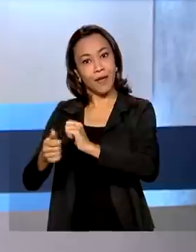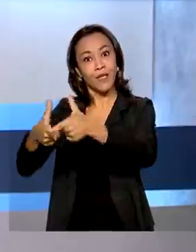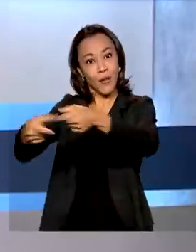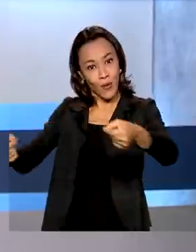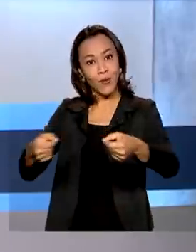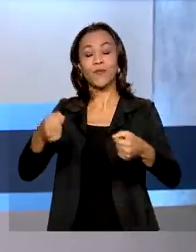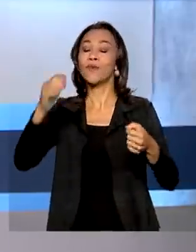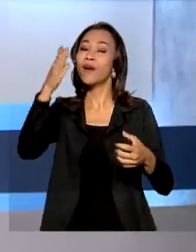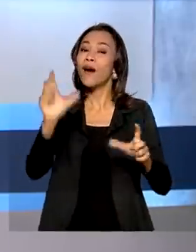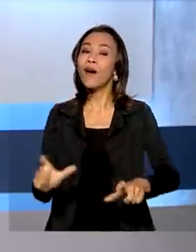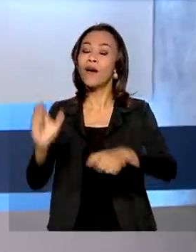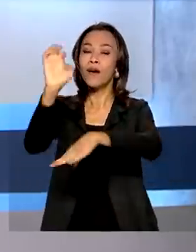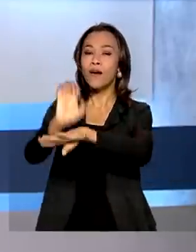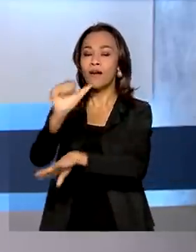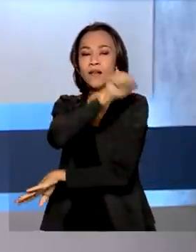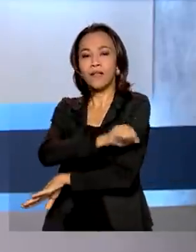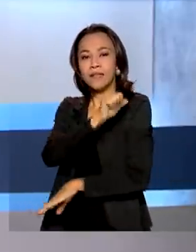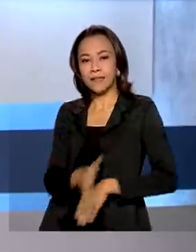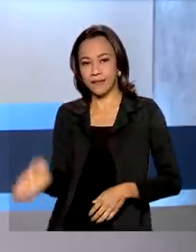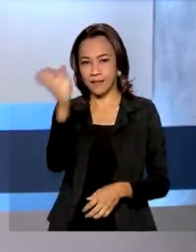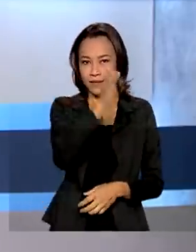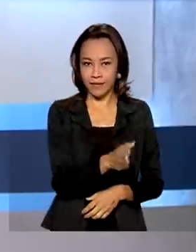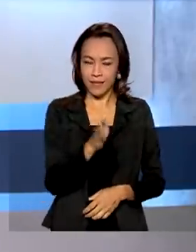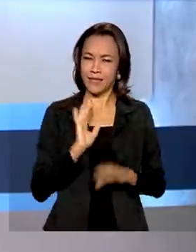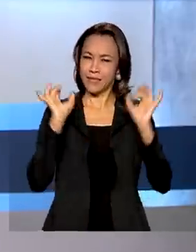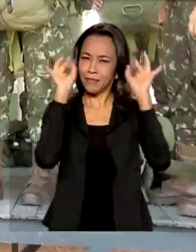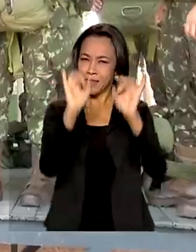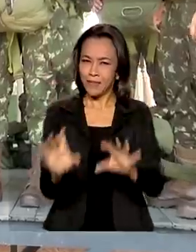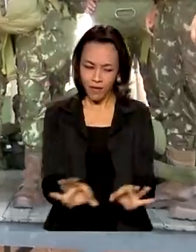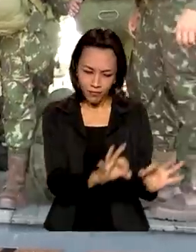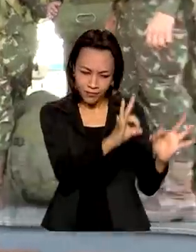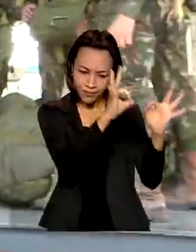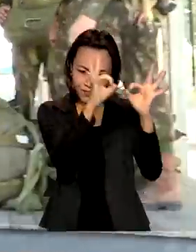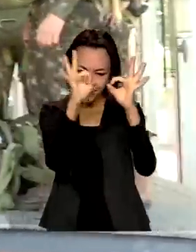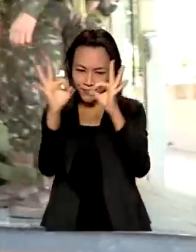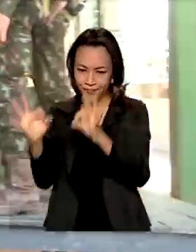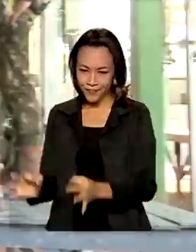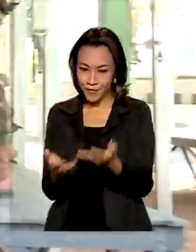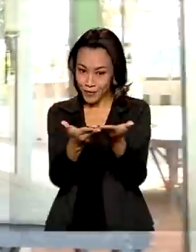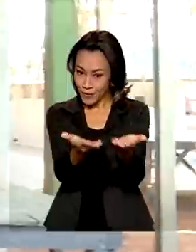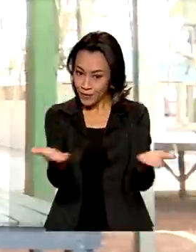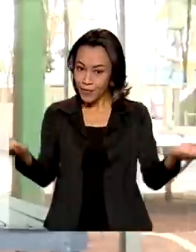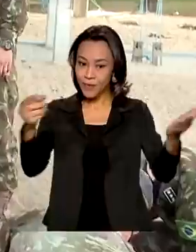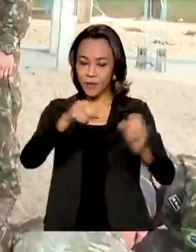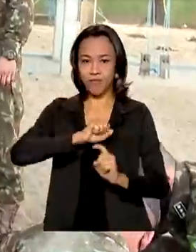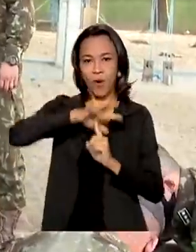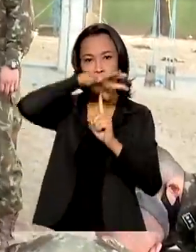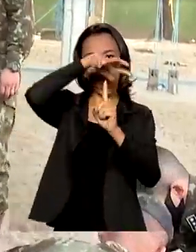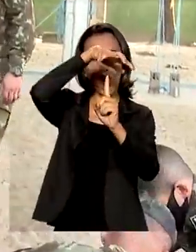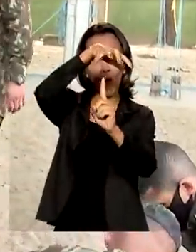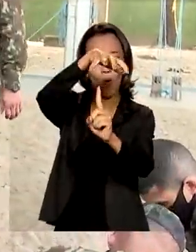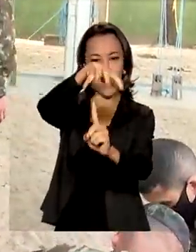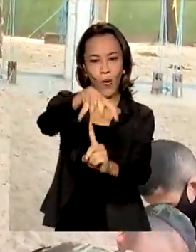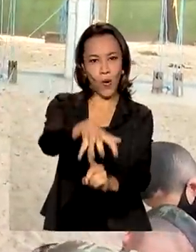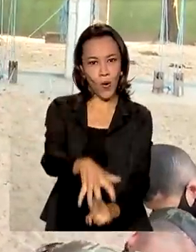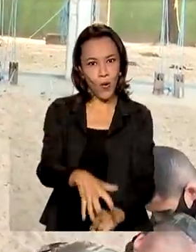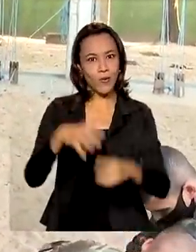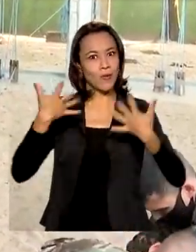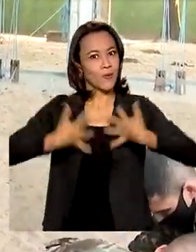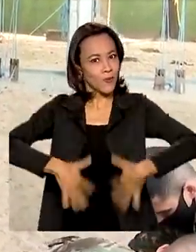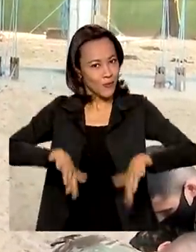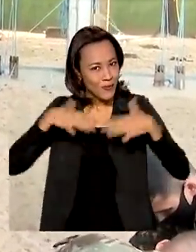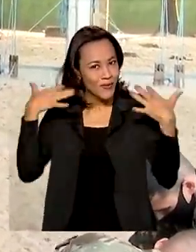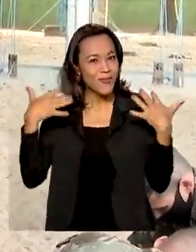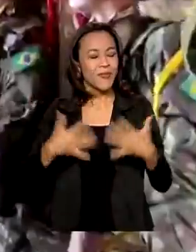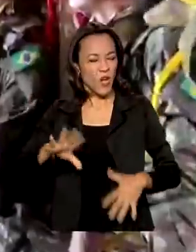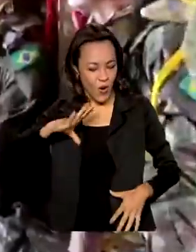Janeiro. E uma reportagem especial sobre a Brigada de Infantaria Paraquedista do Exército. Uma carreira cheia de adrenalina e